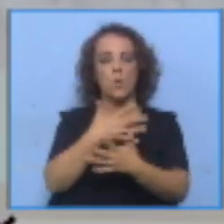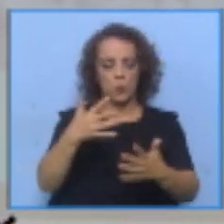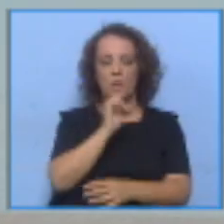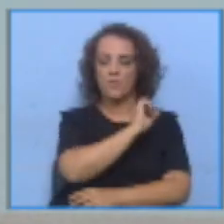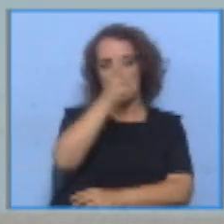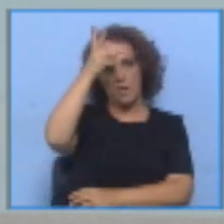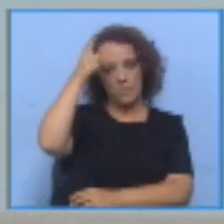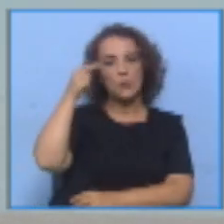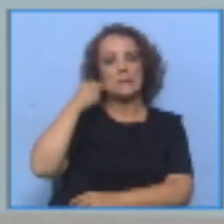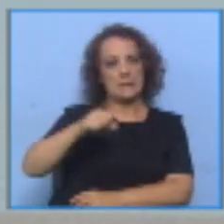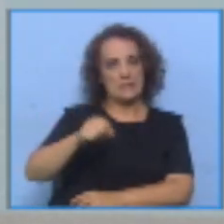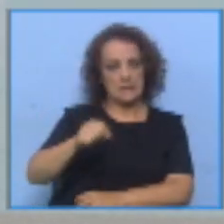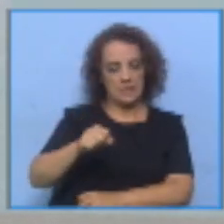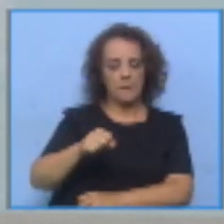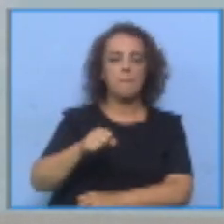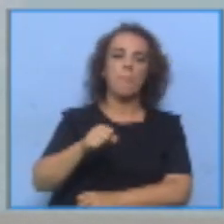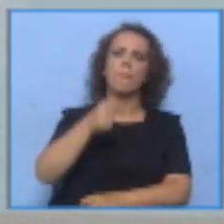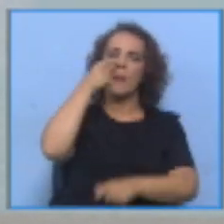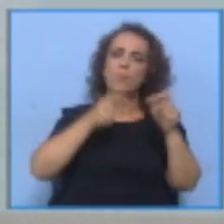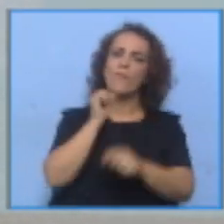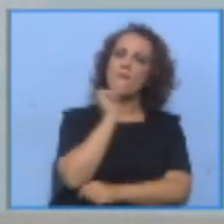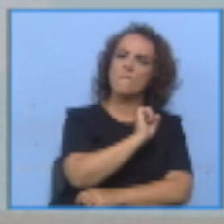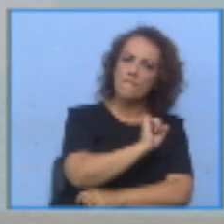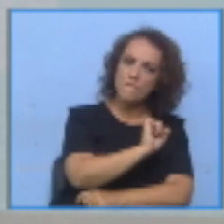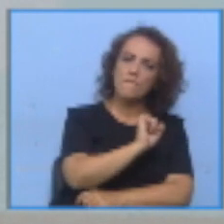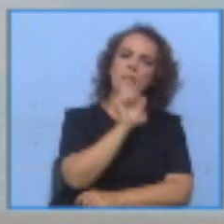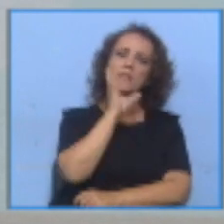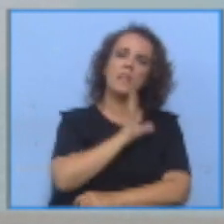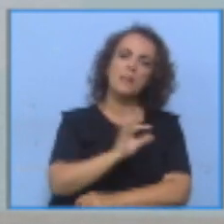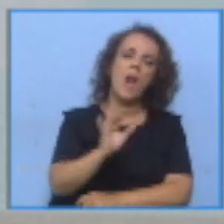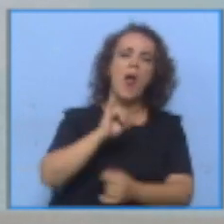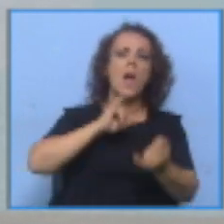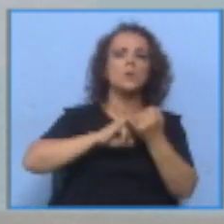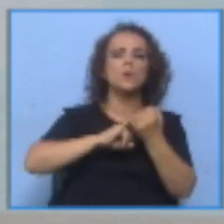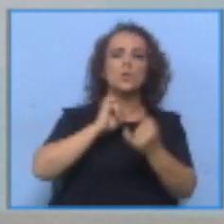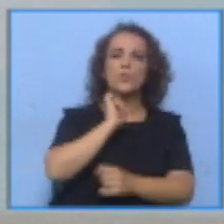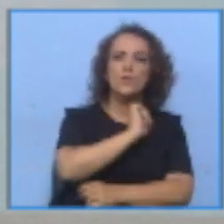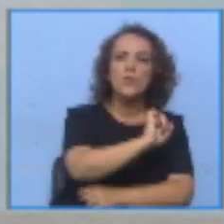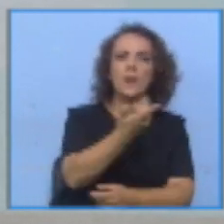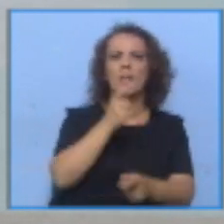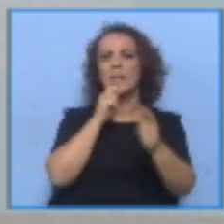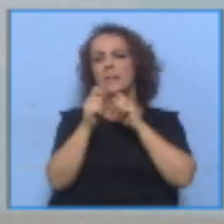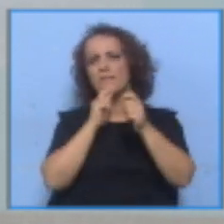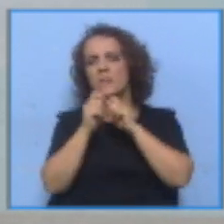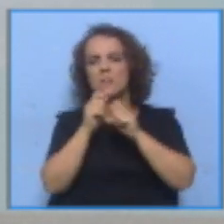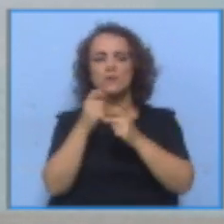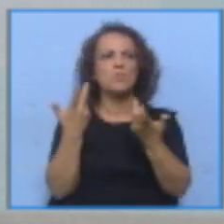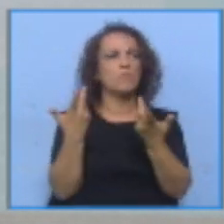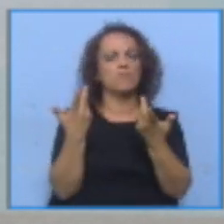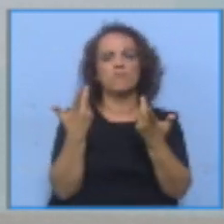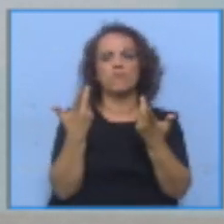relatos mesmo dos povos amazónicos, tentamos dar voz às organizações deles, são entrevistas, são os